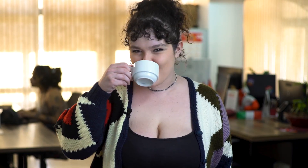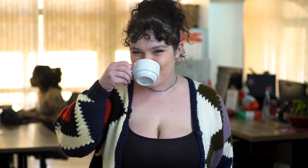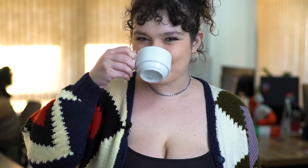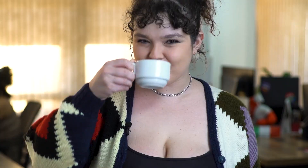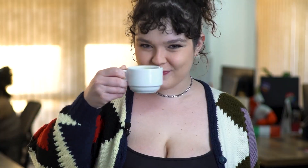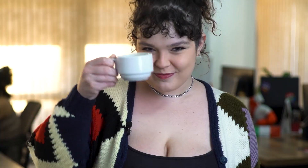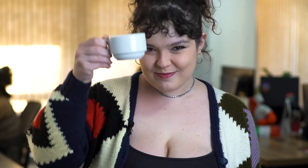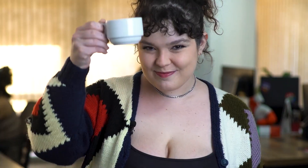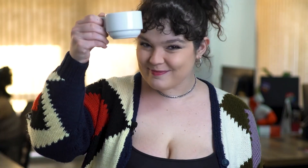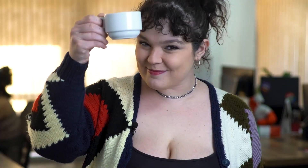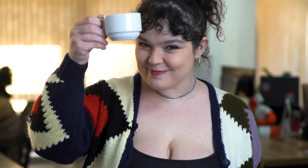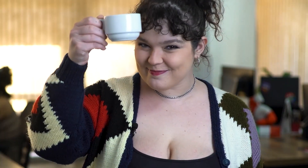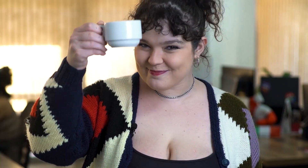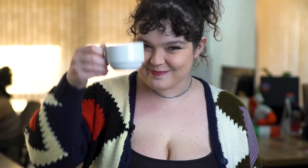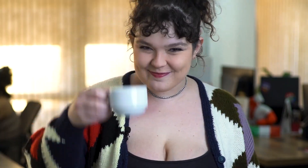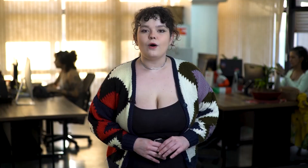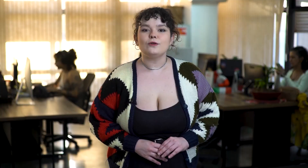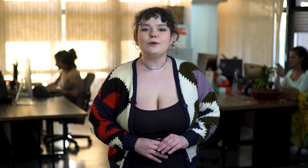maior.